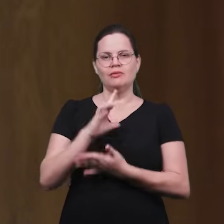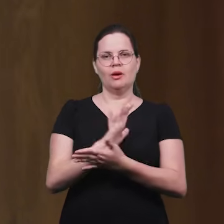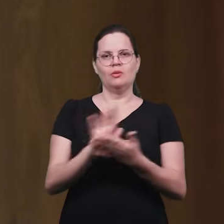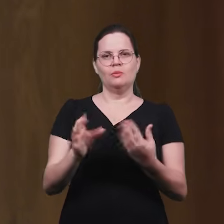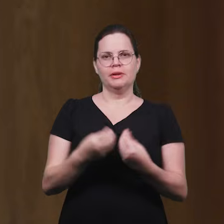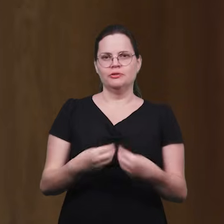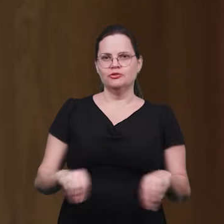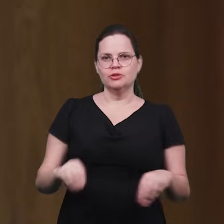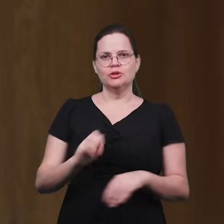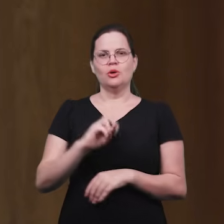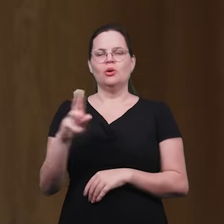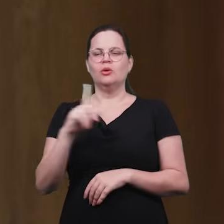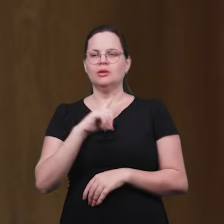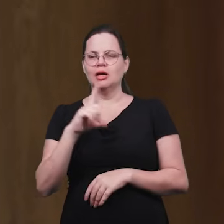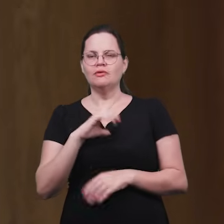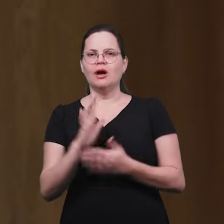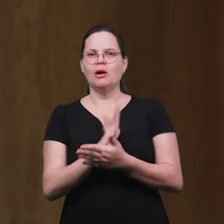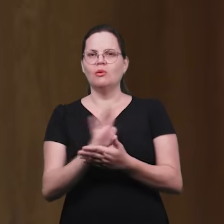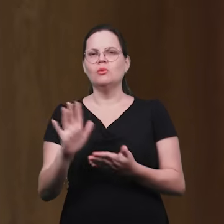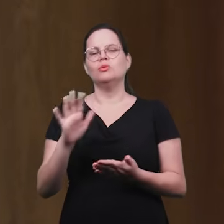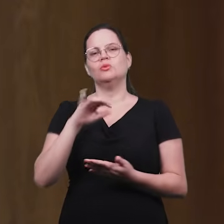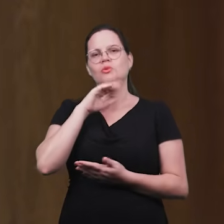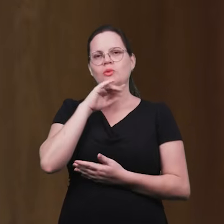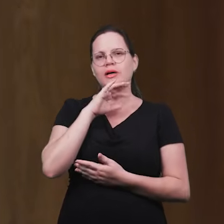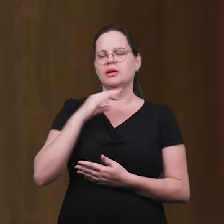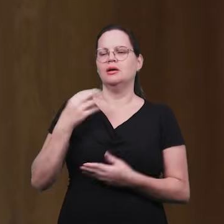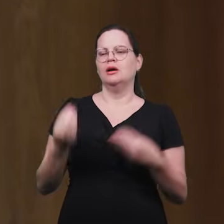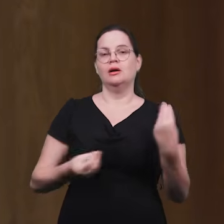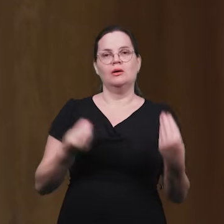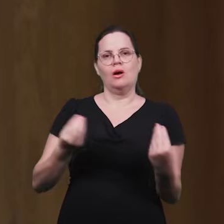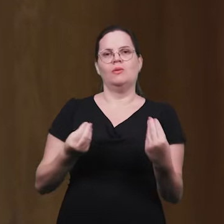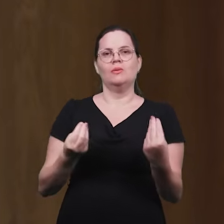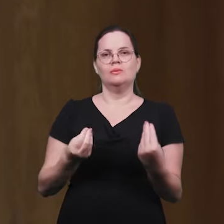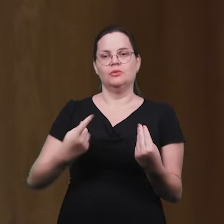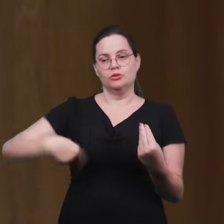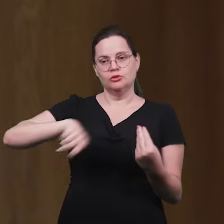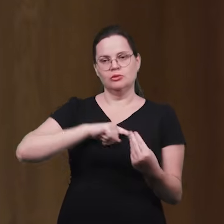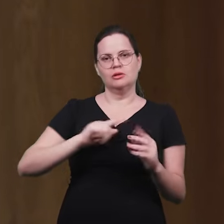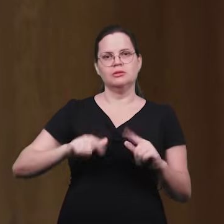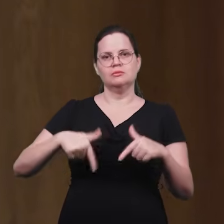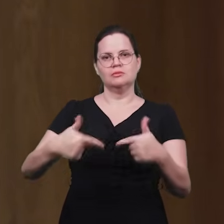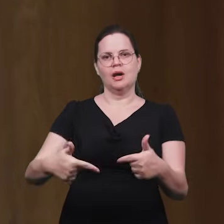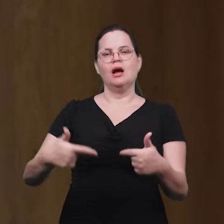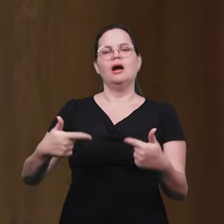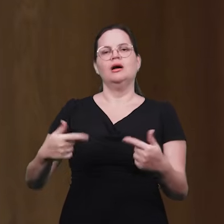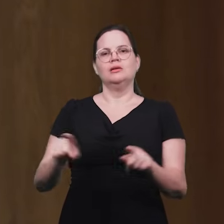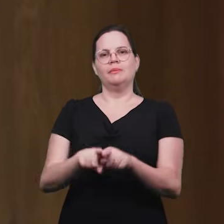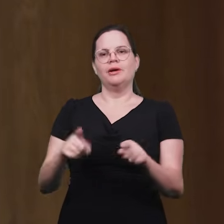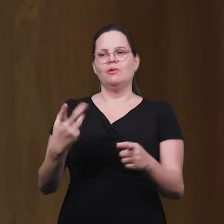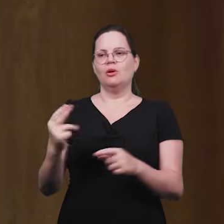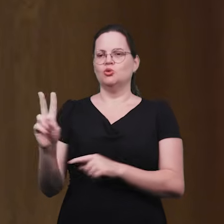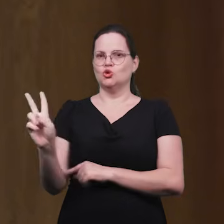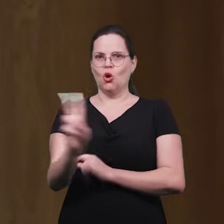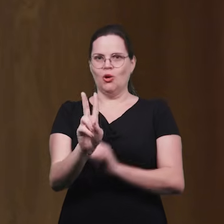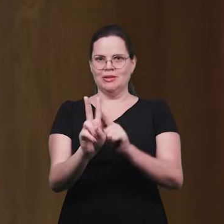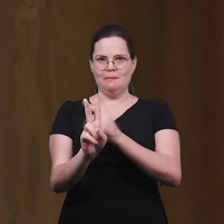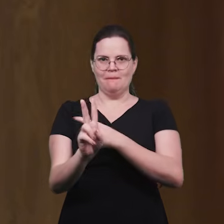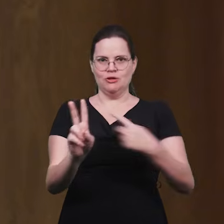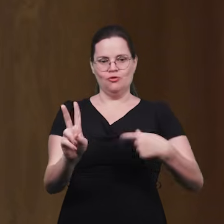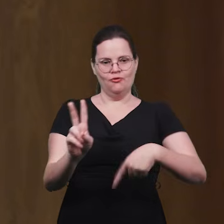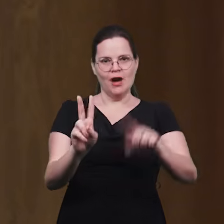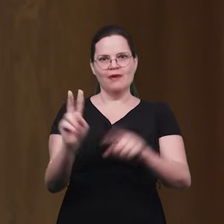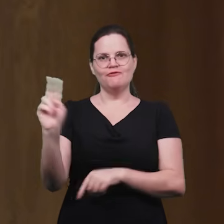foram atingidos, sofreram alguma consequência? Como que está essa atuação ali e o envio desses